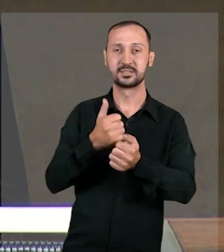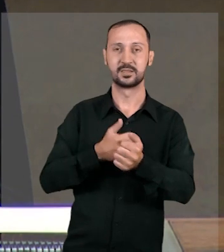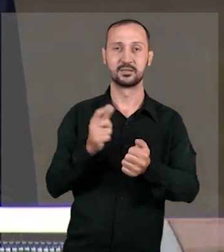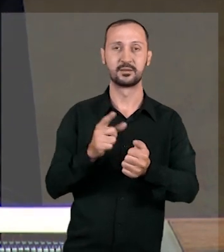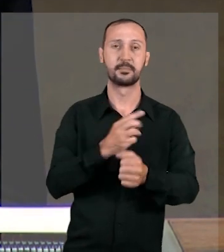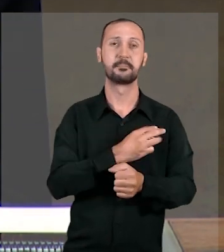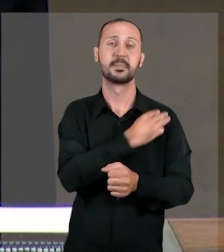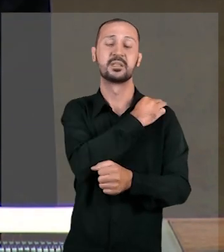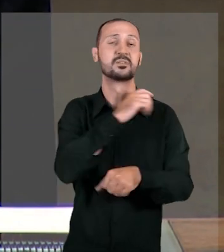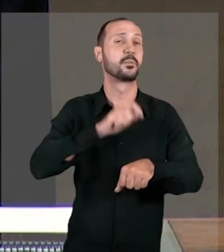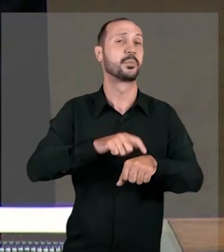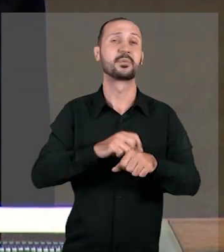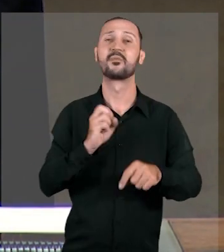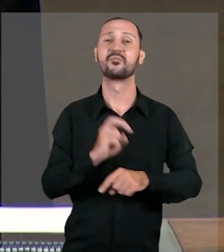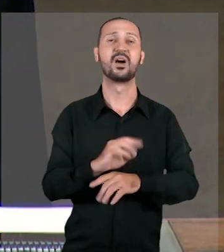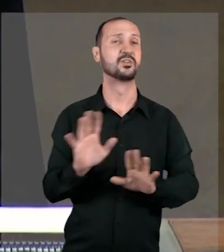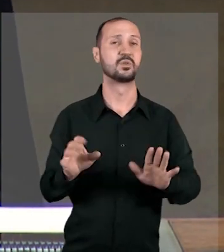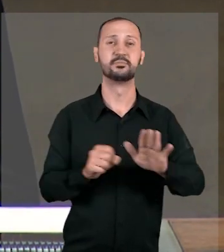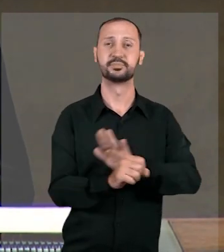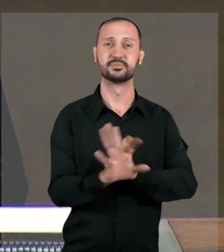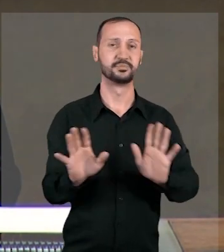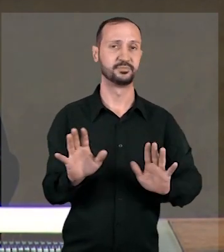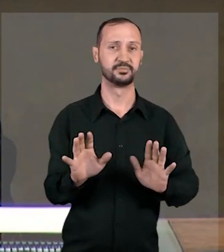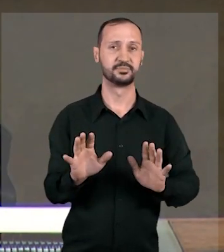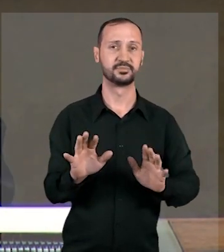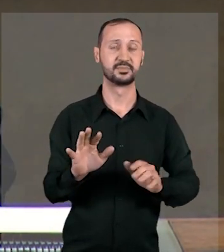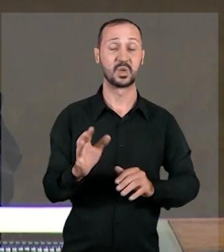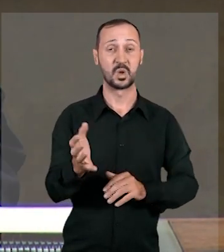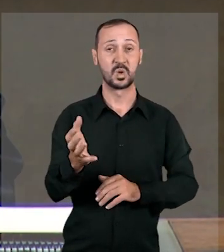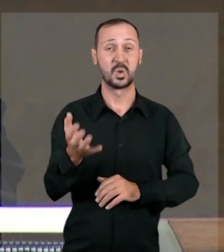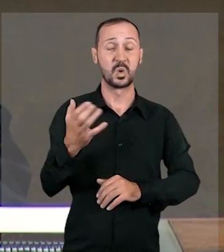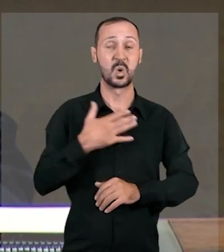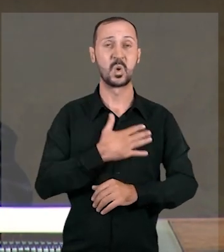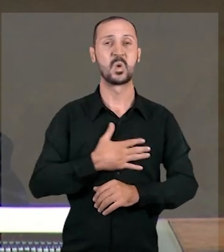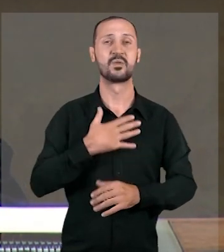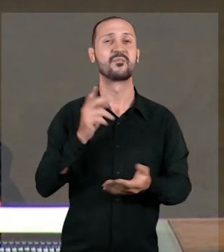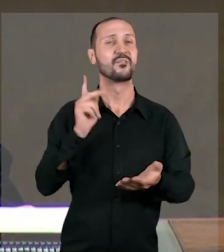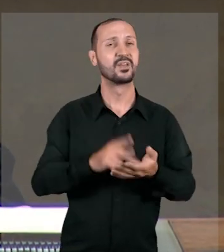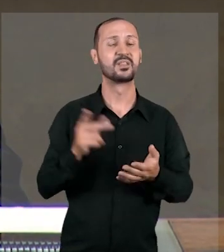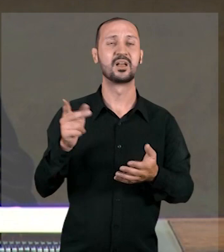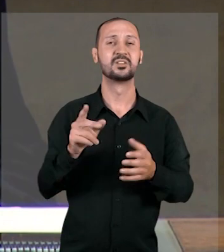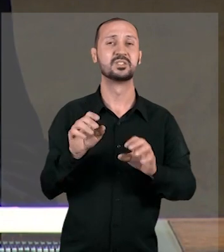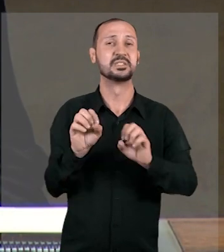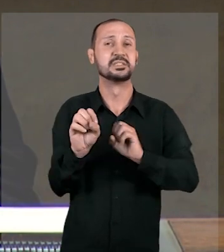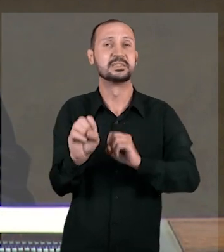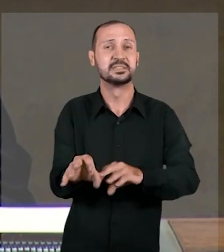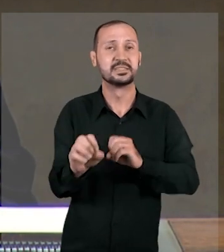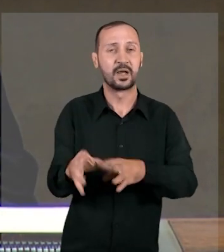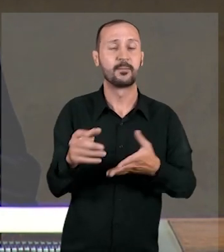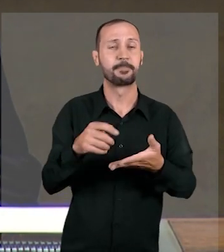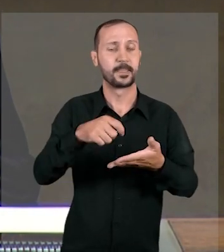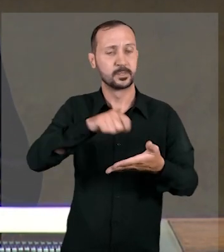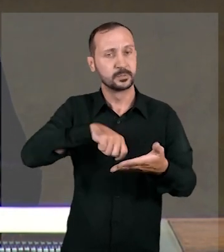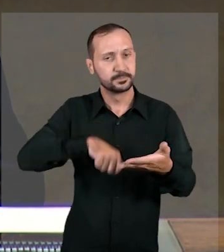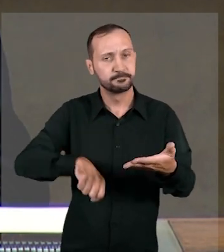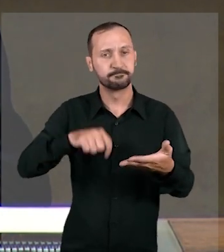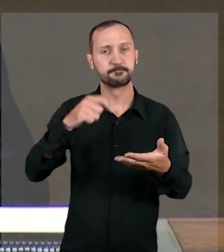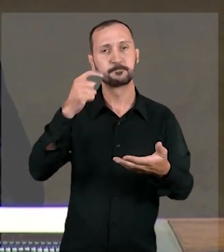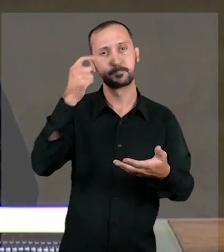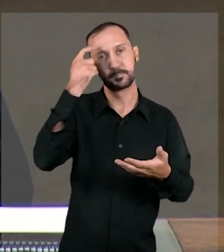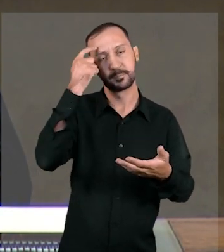Ser ministro é uma contingência, mas eu verdadeiramente gosto de dar aulas, escrever